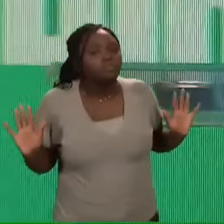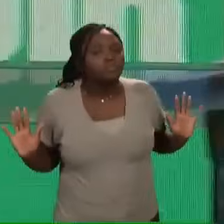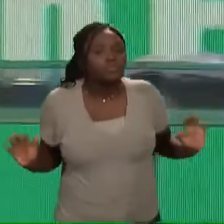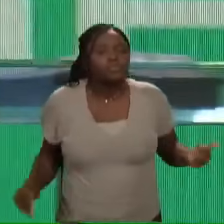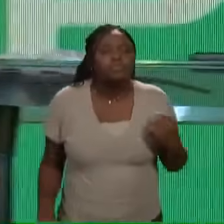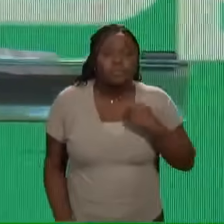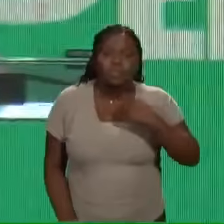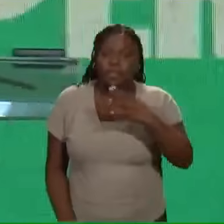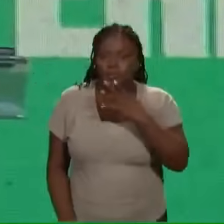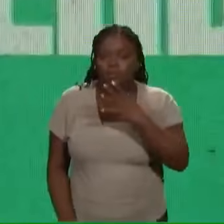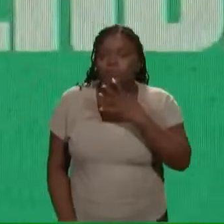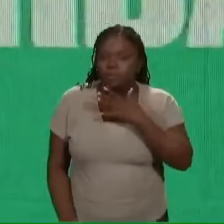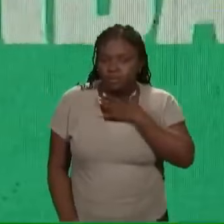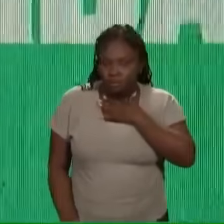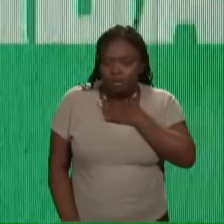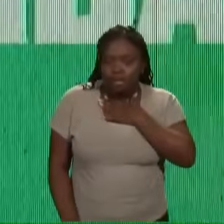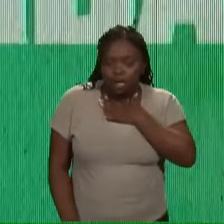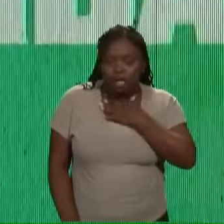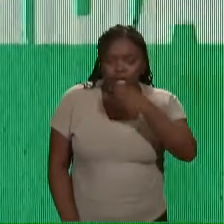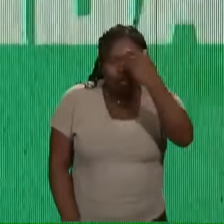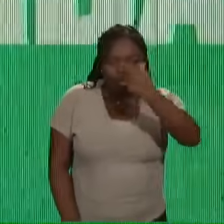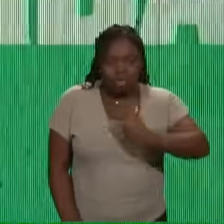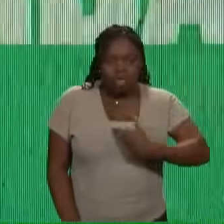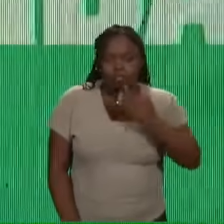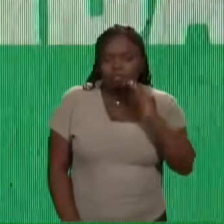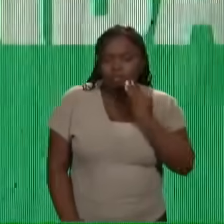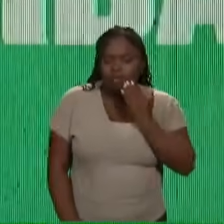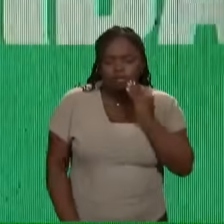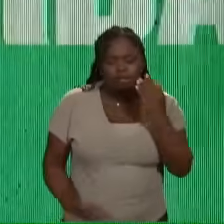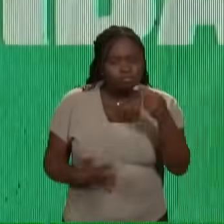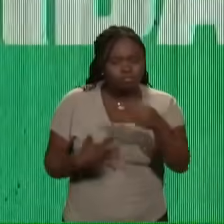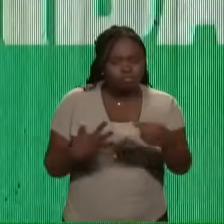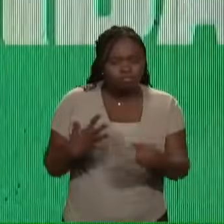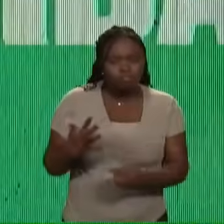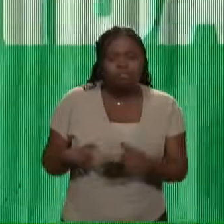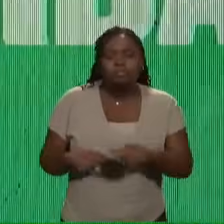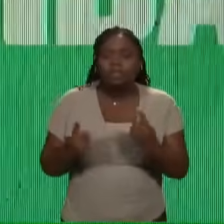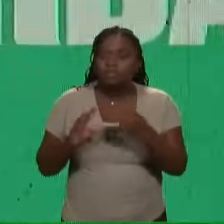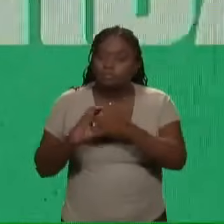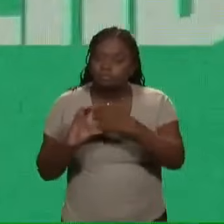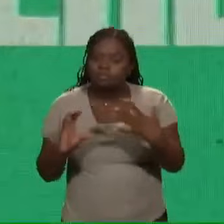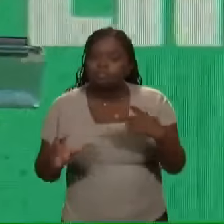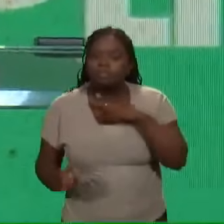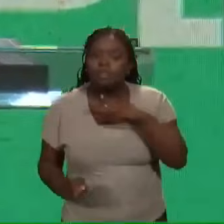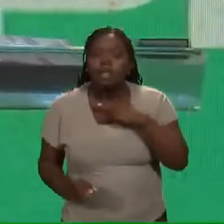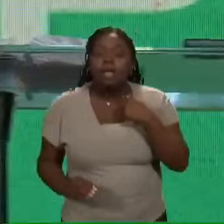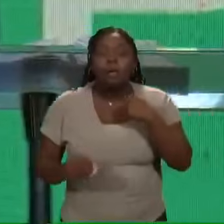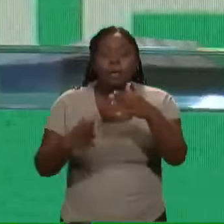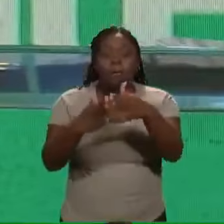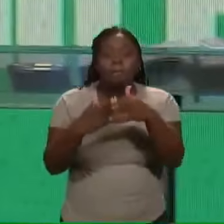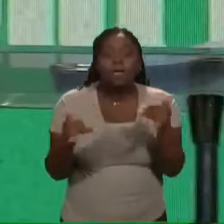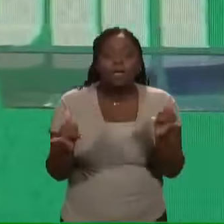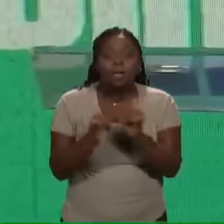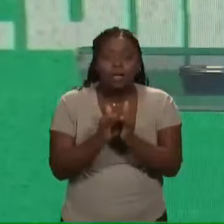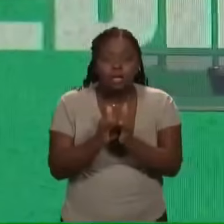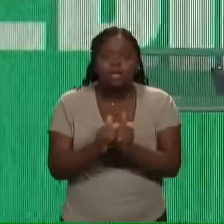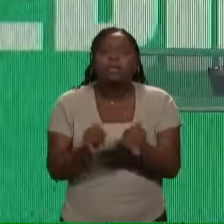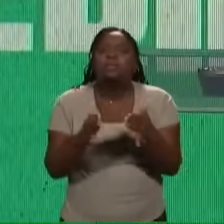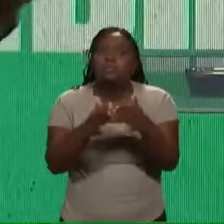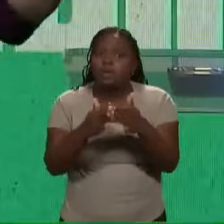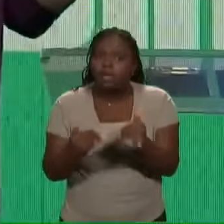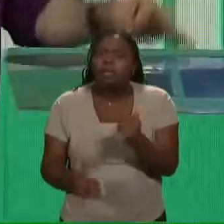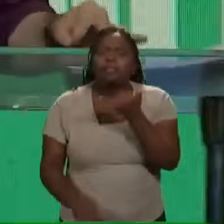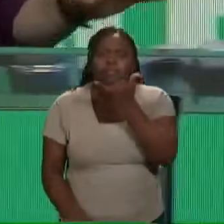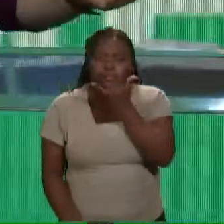Eu, gente, eu me conheço. Eu sou um cara que eu tenho muitos defeitos. Mas uma qualidade eu tenho. Eu peço perdão. Eu peço perdão mesmo.